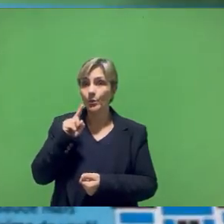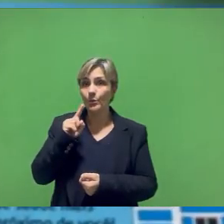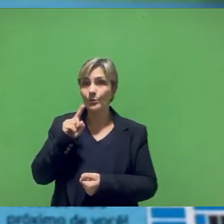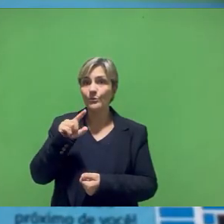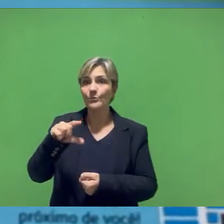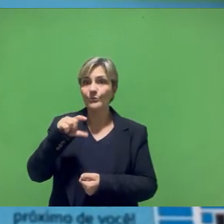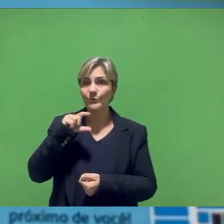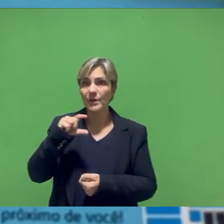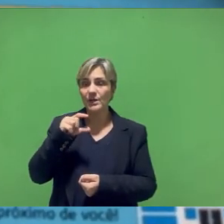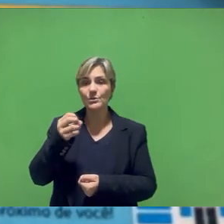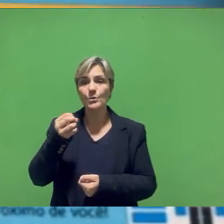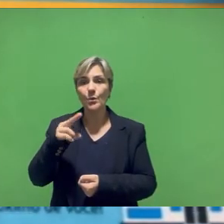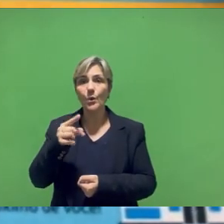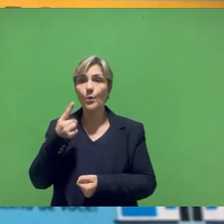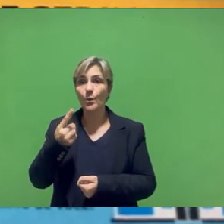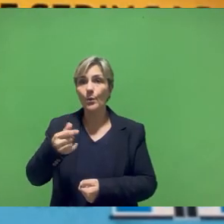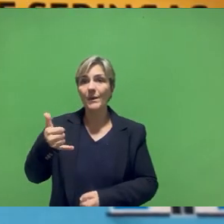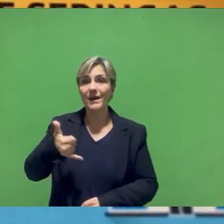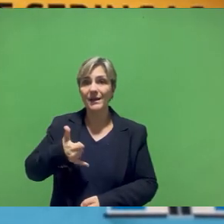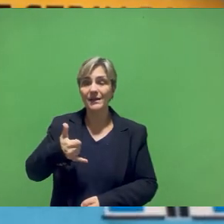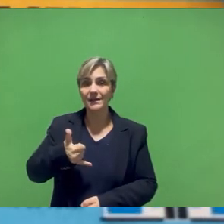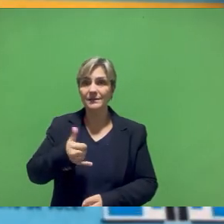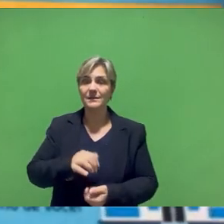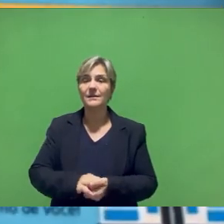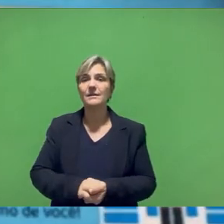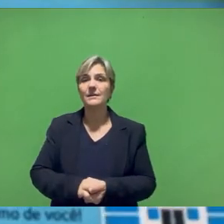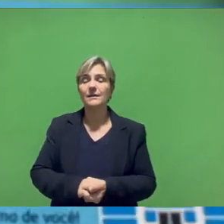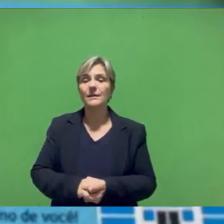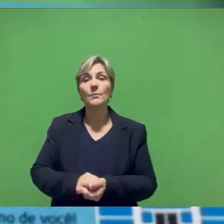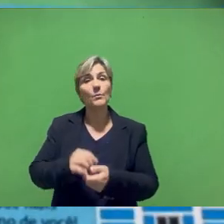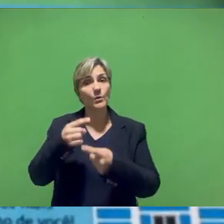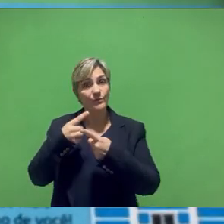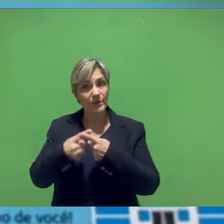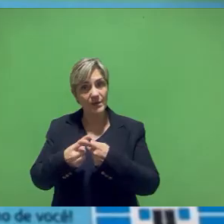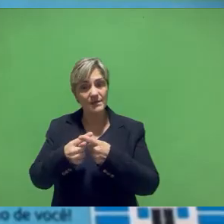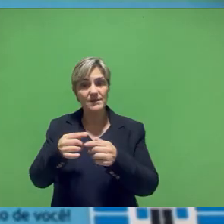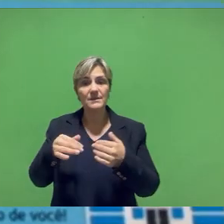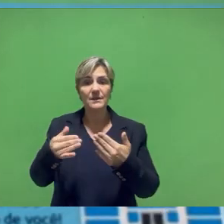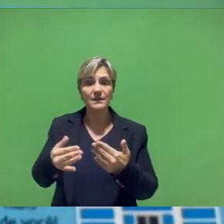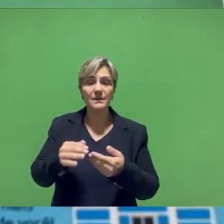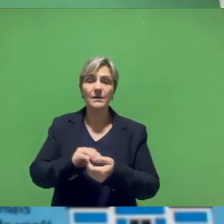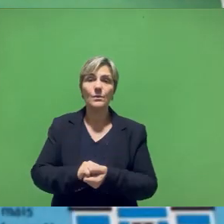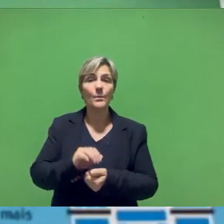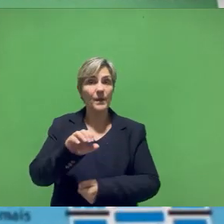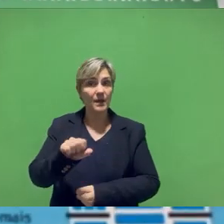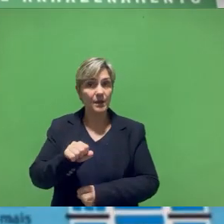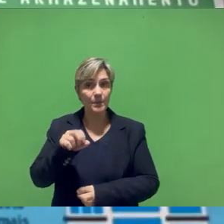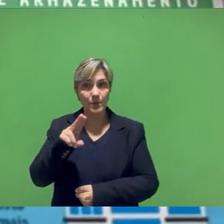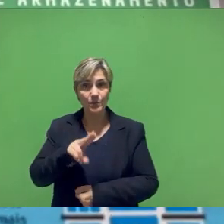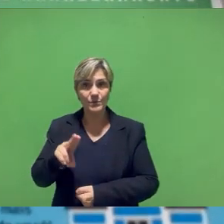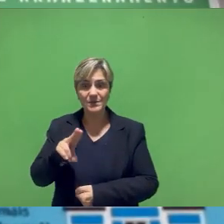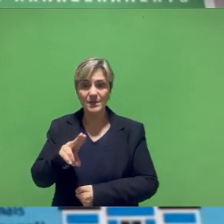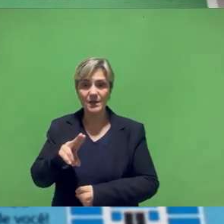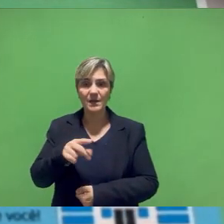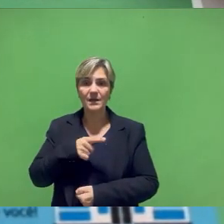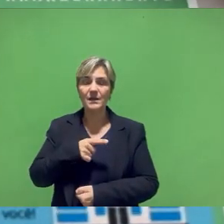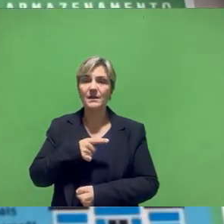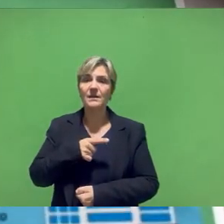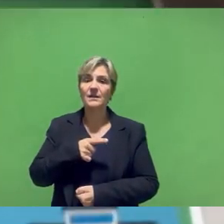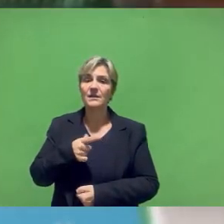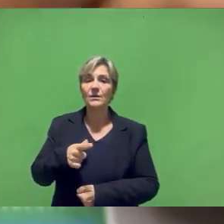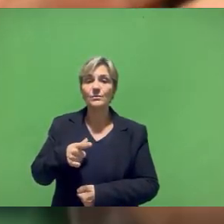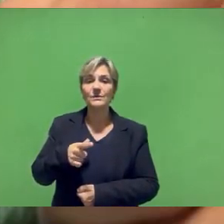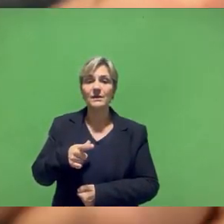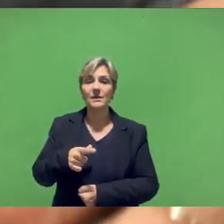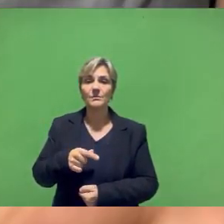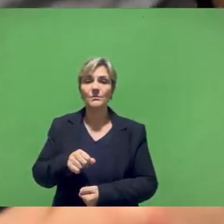um frasco ou uma caneta de cada vez. Então, tirei para usar. Não devo usar